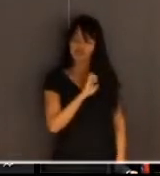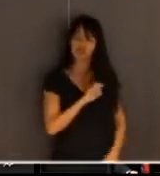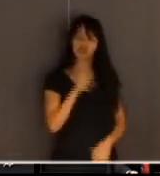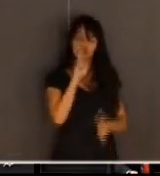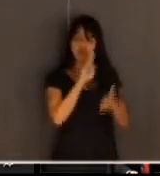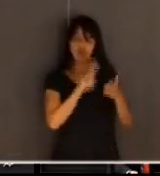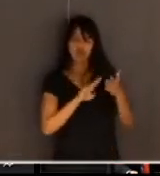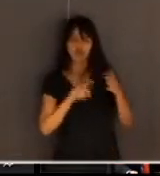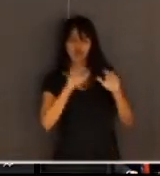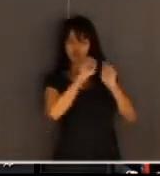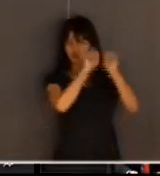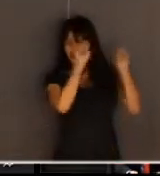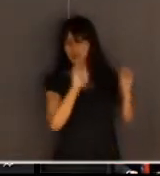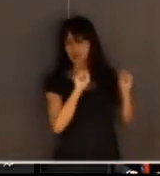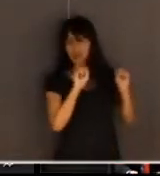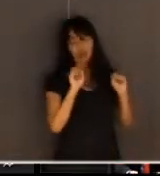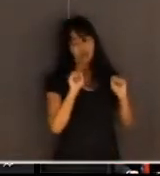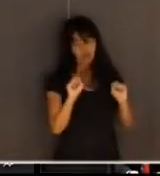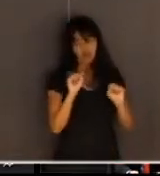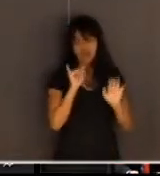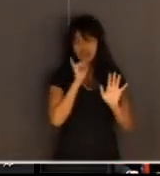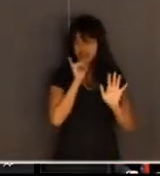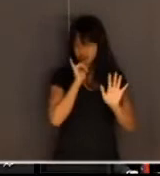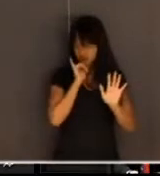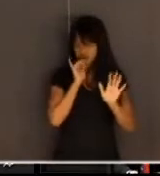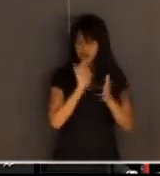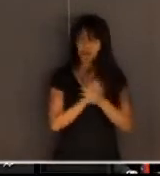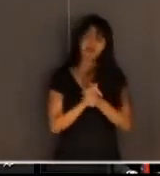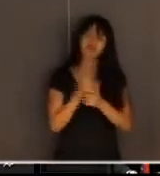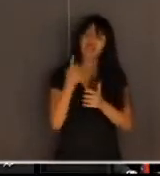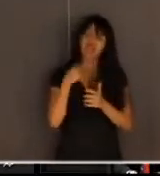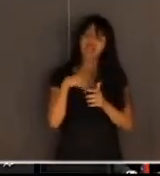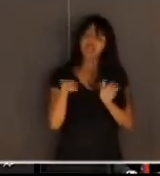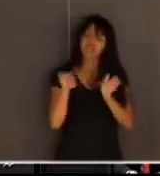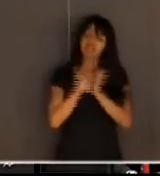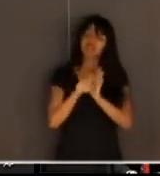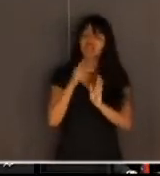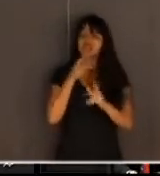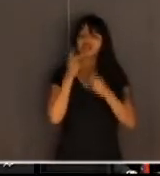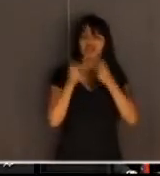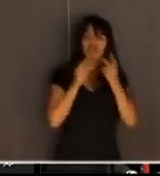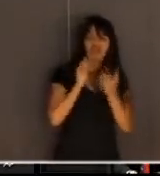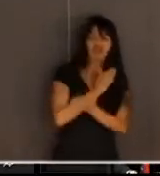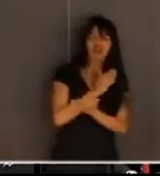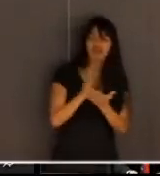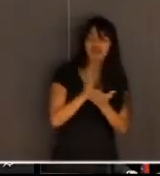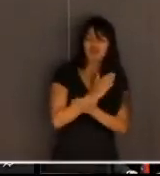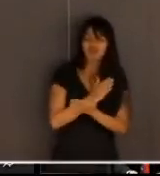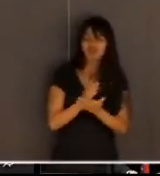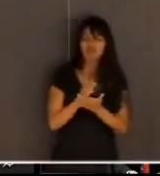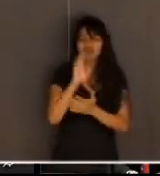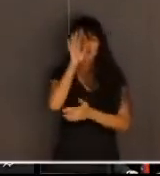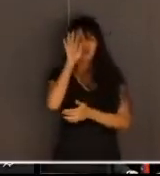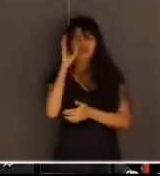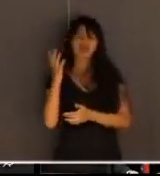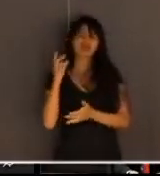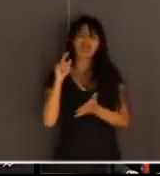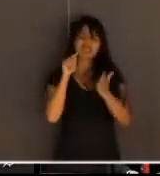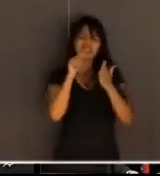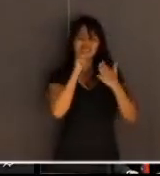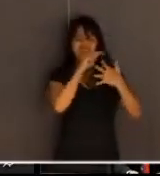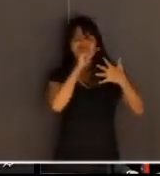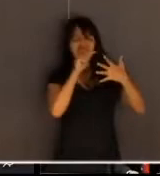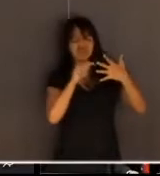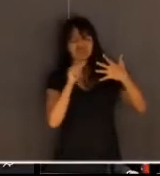poderia inicialmente chegar aqui e falar sobre algumas decisões pontuais do Superior Tribunal de Justiça,